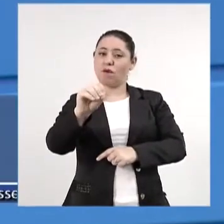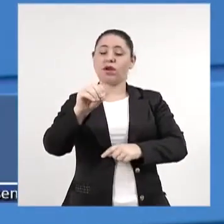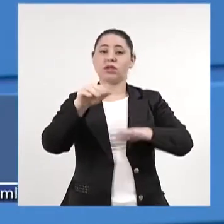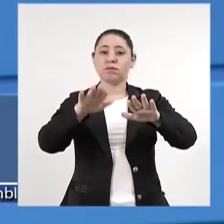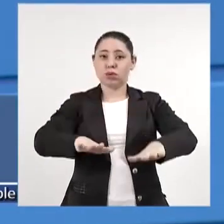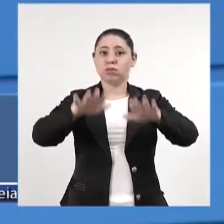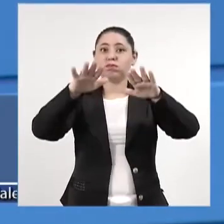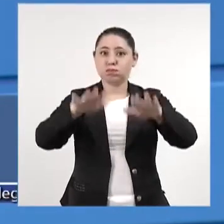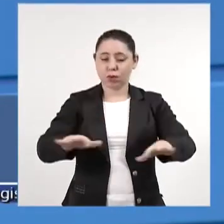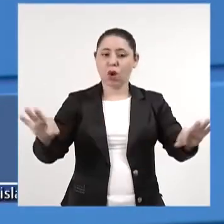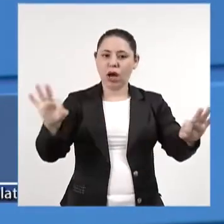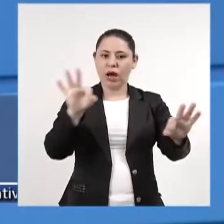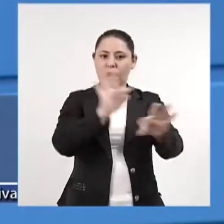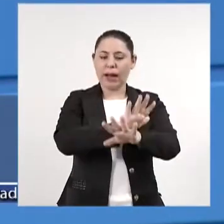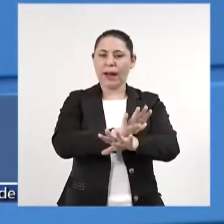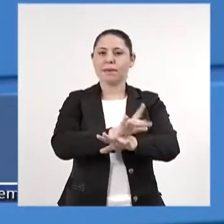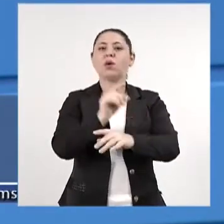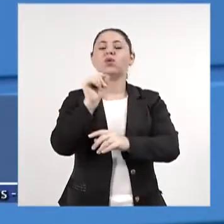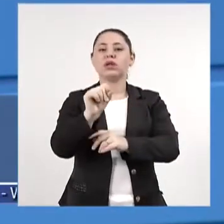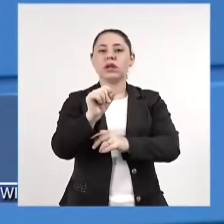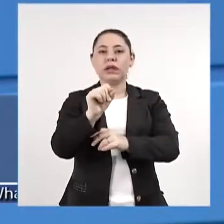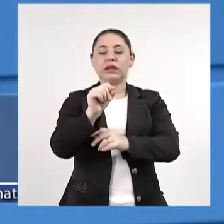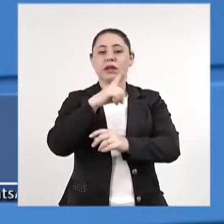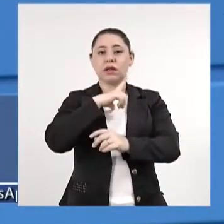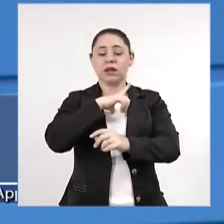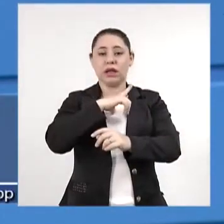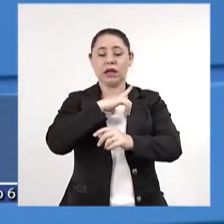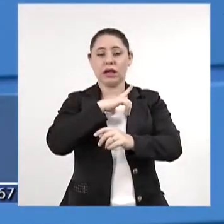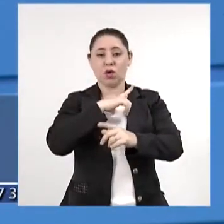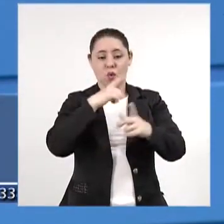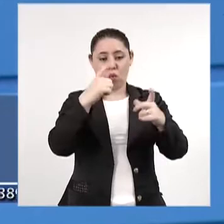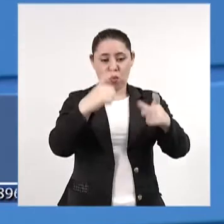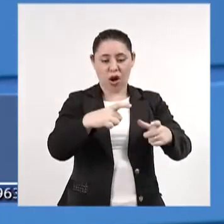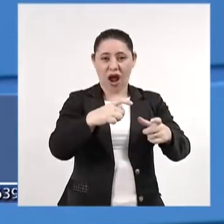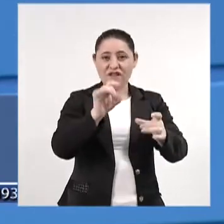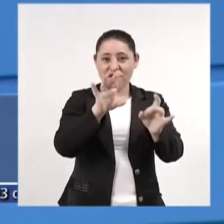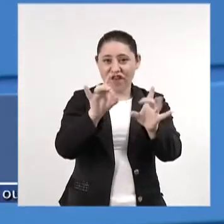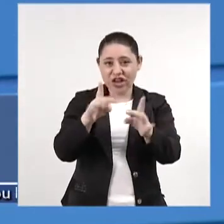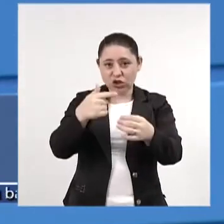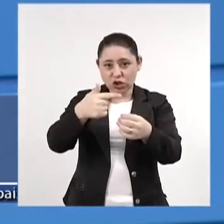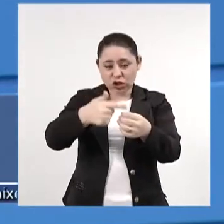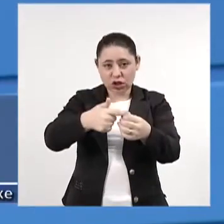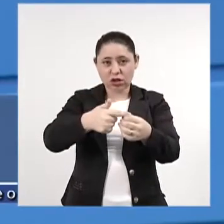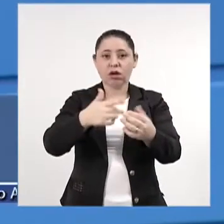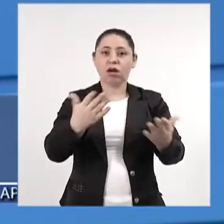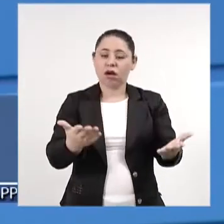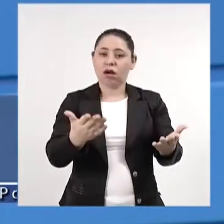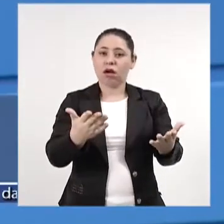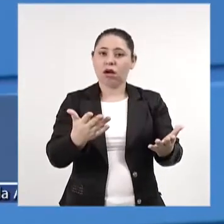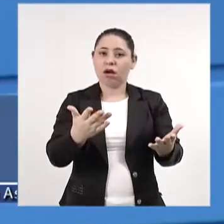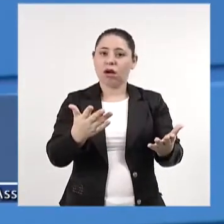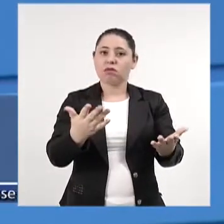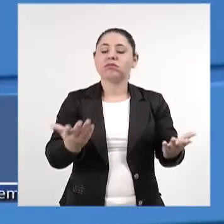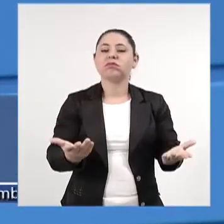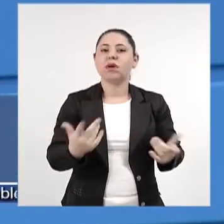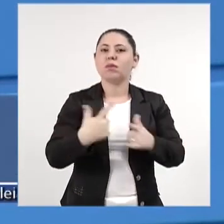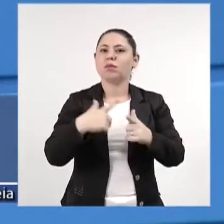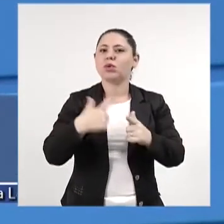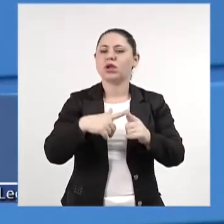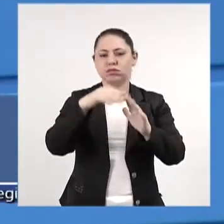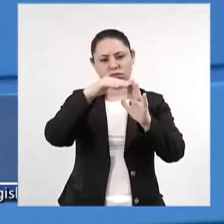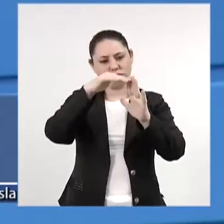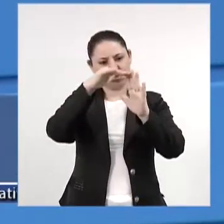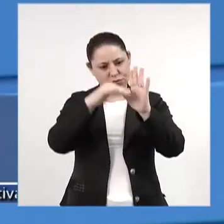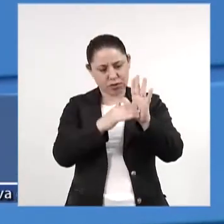de acabar com essa cartelização que existe nos postos de combustível do Mato Grosso do Sul. É uma vergonha isso. Por quê? Porque os descontos